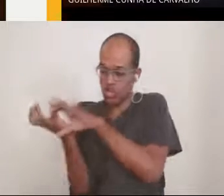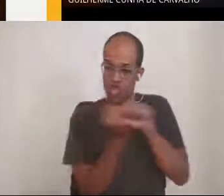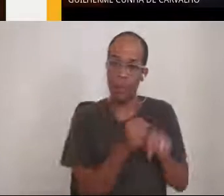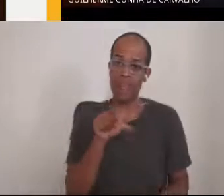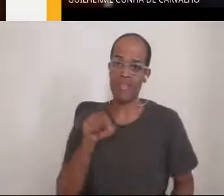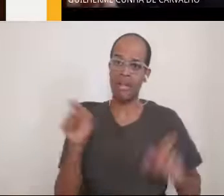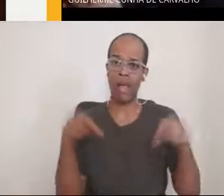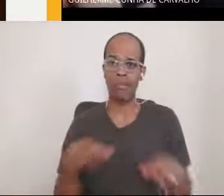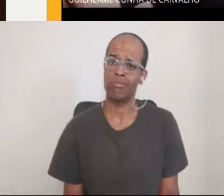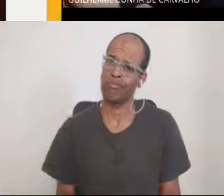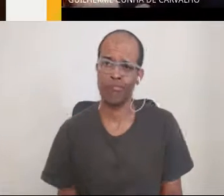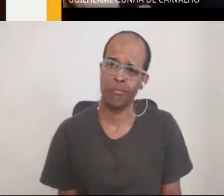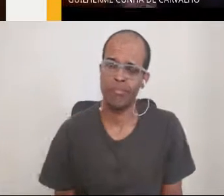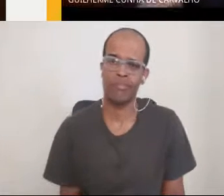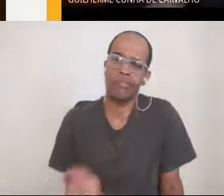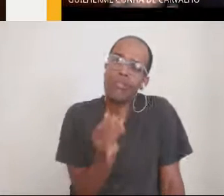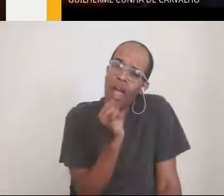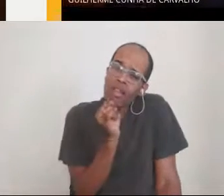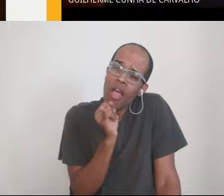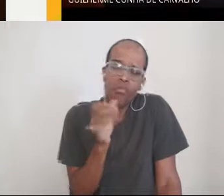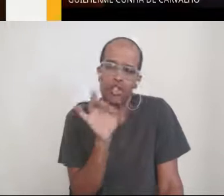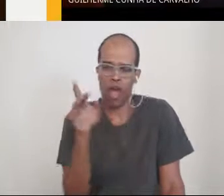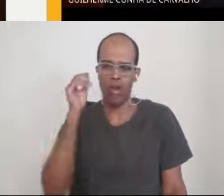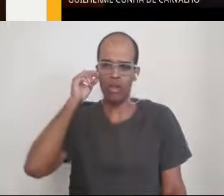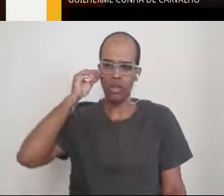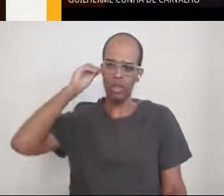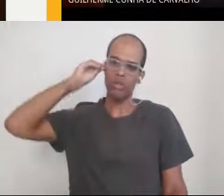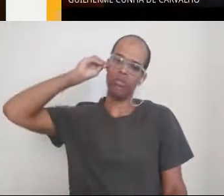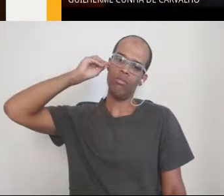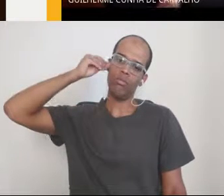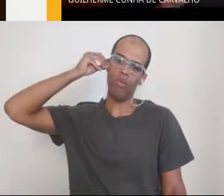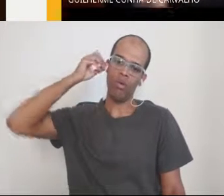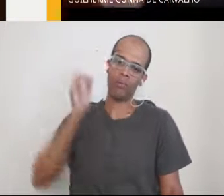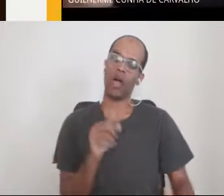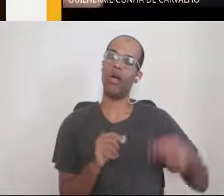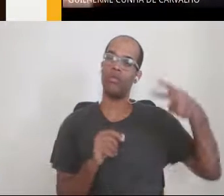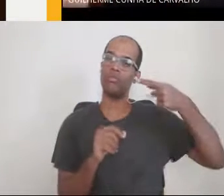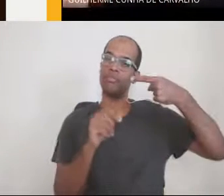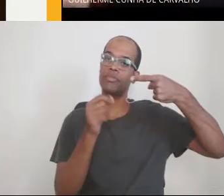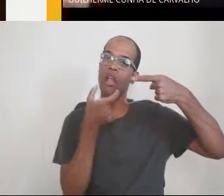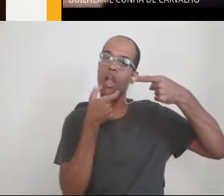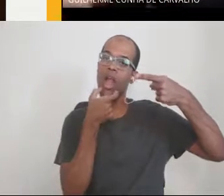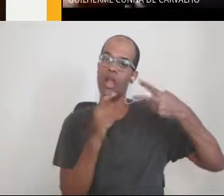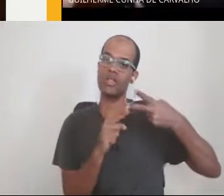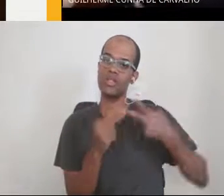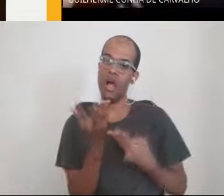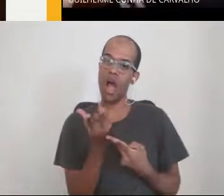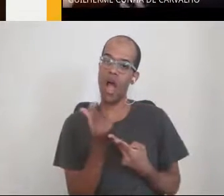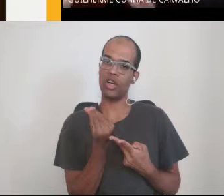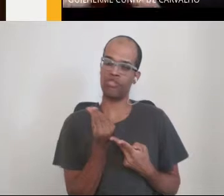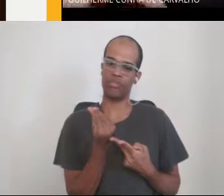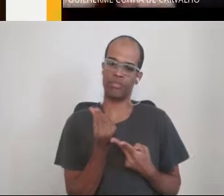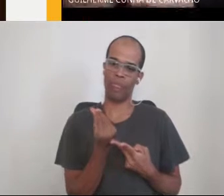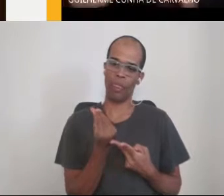Eu coloquei aqui como exemplo, só você poderia ter escolhido outra matéria, arte, porque a arte ficou num dia que tinha 3 matérias.